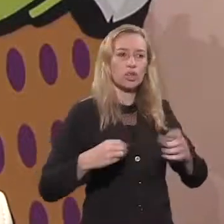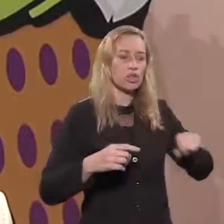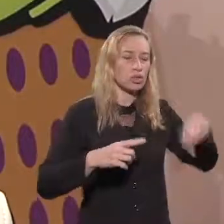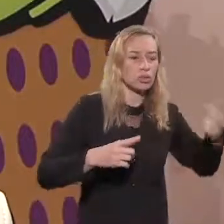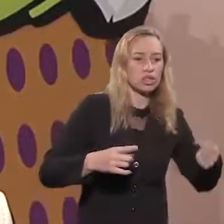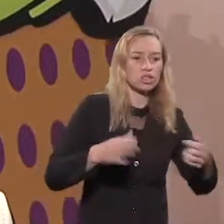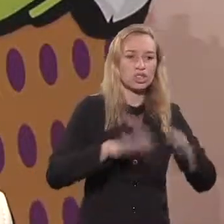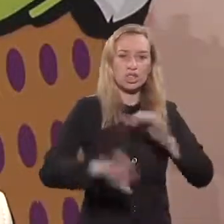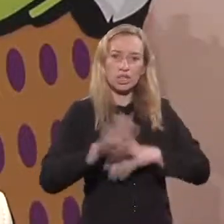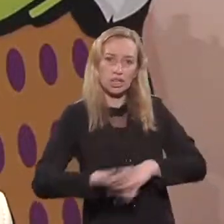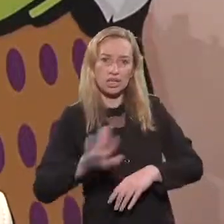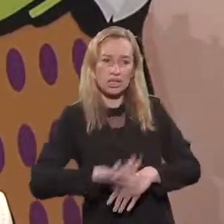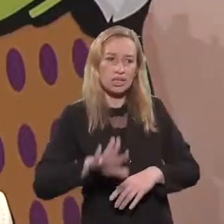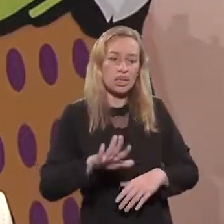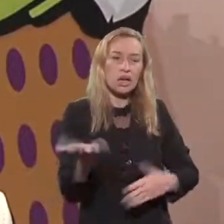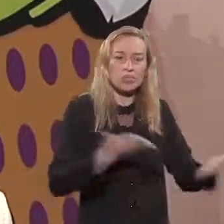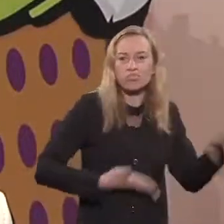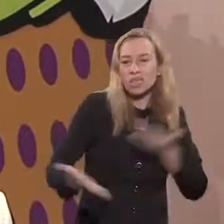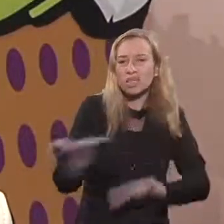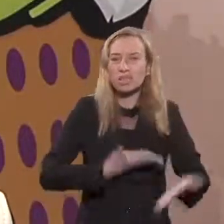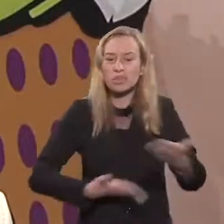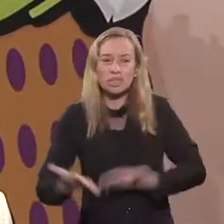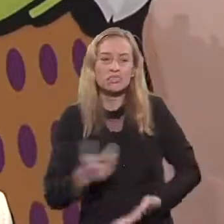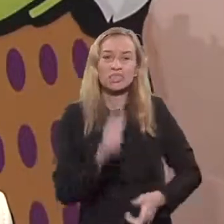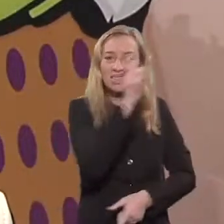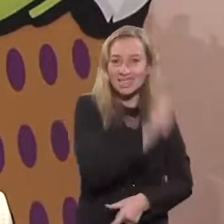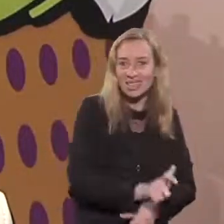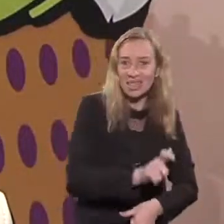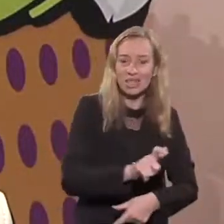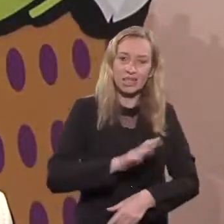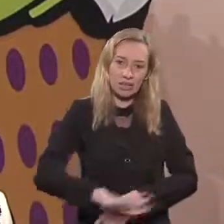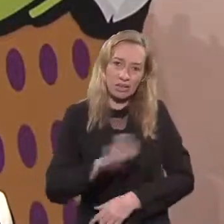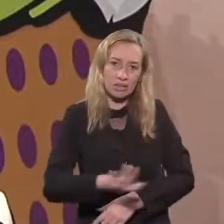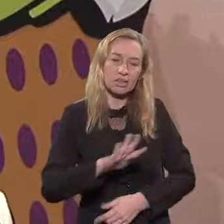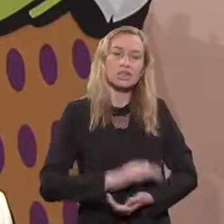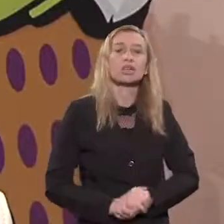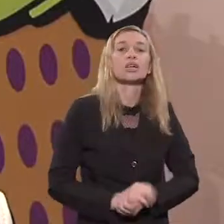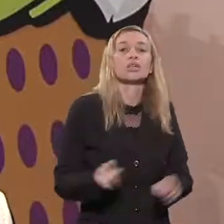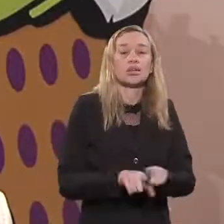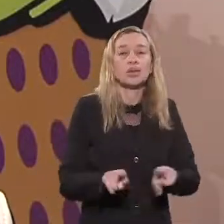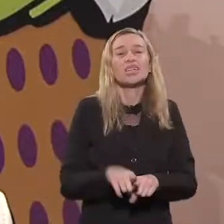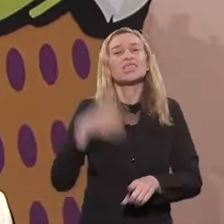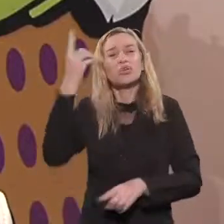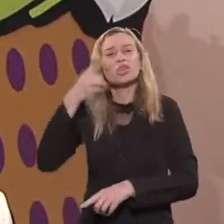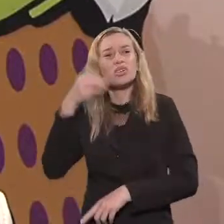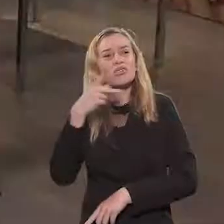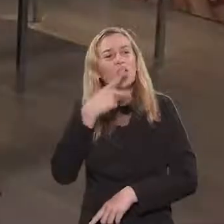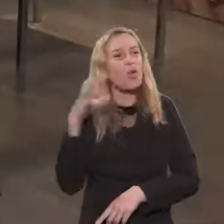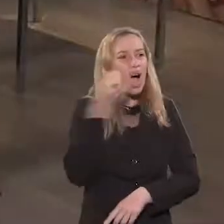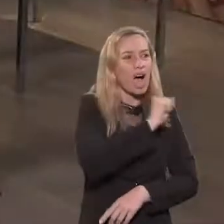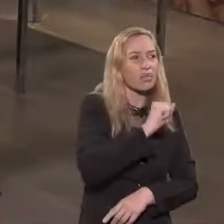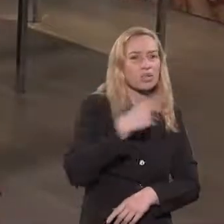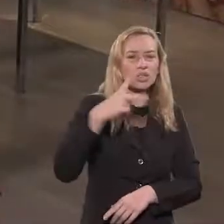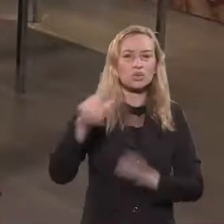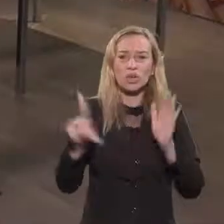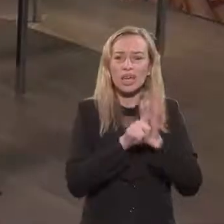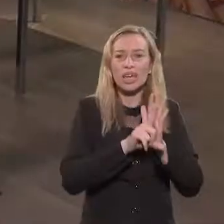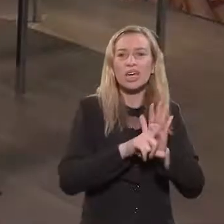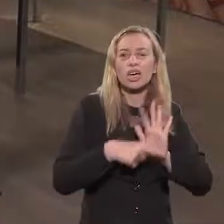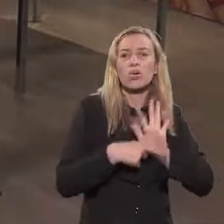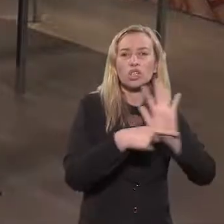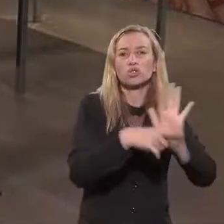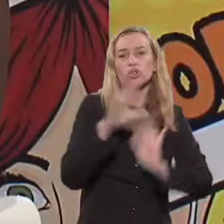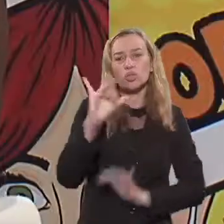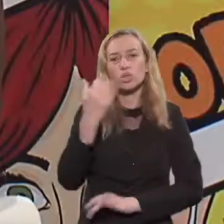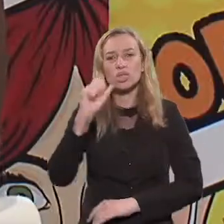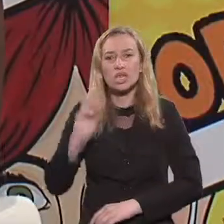vendo uma esperança de participação, de ser criança também. Sim. Então... Deputado, você falou rapidamente da sua